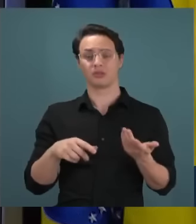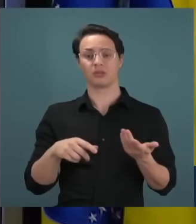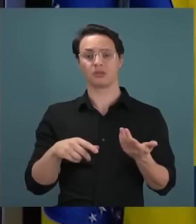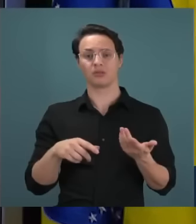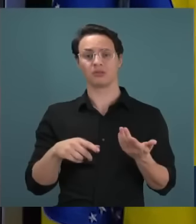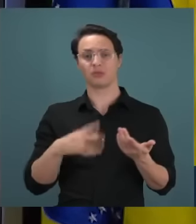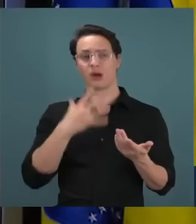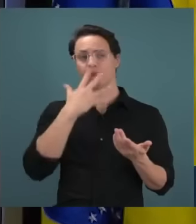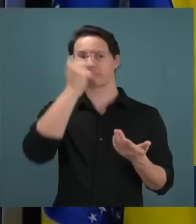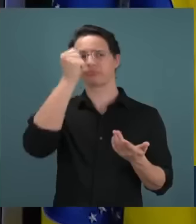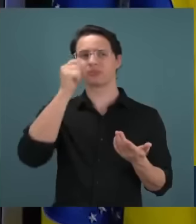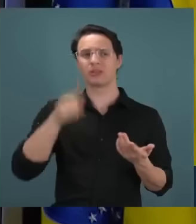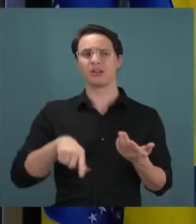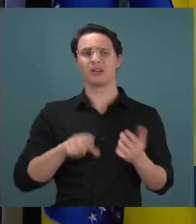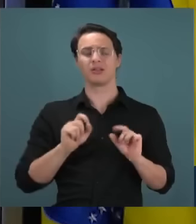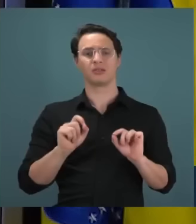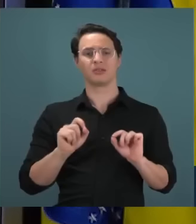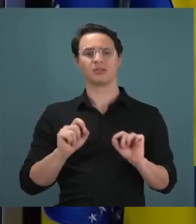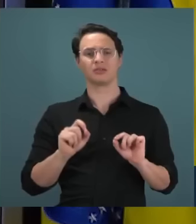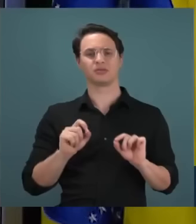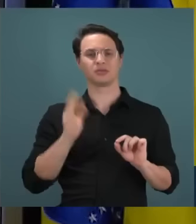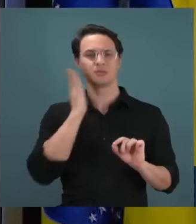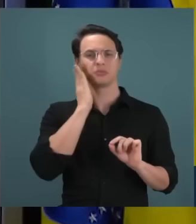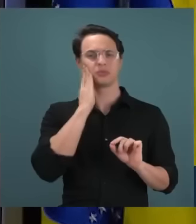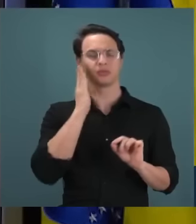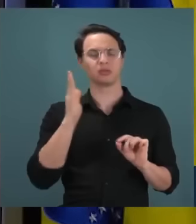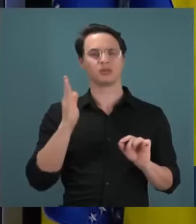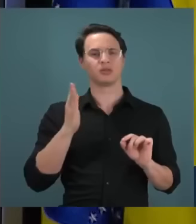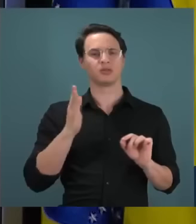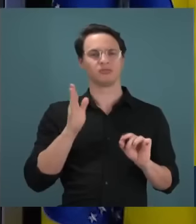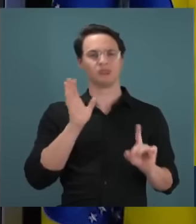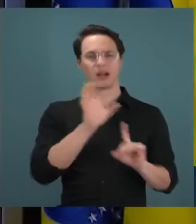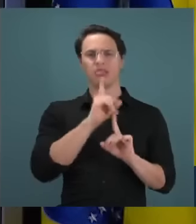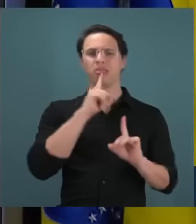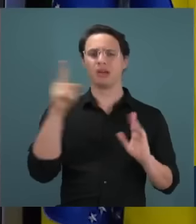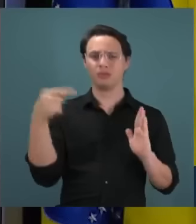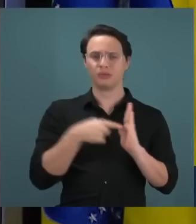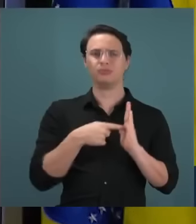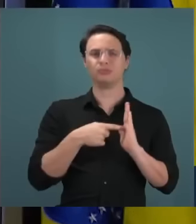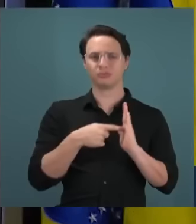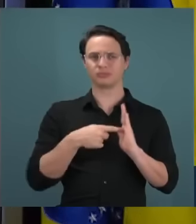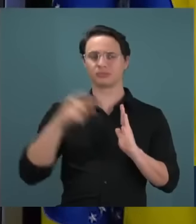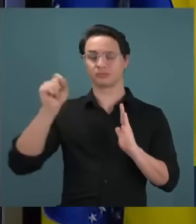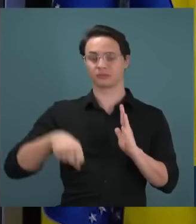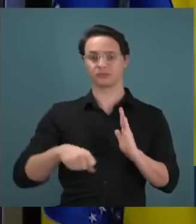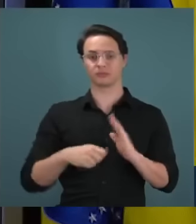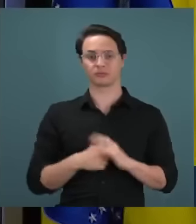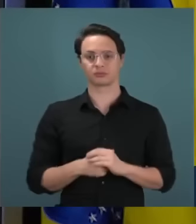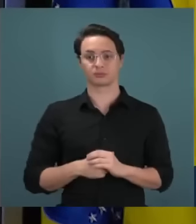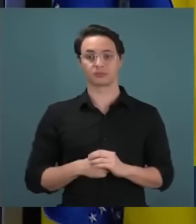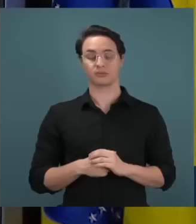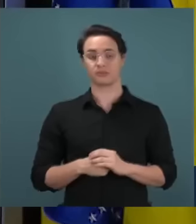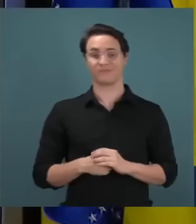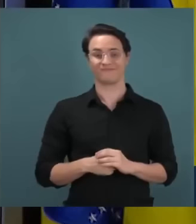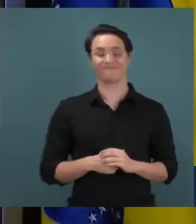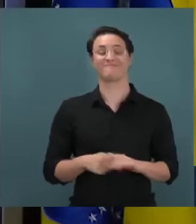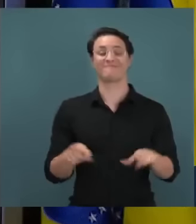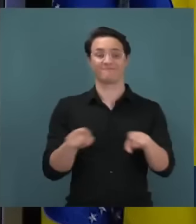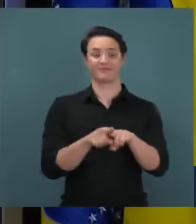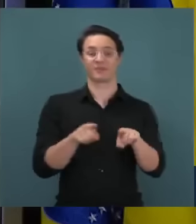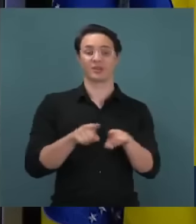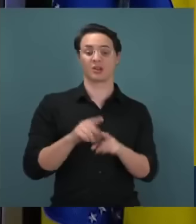não surpreende e serve como forte elemento de denúncia explícita, inclusive para órgãos